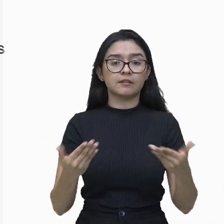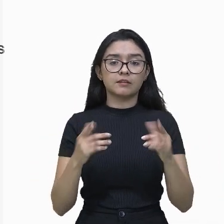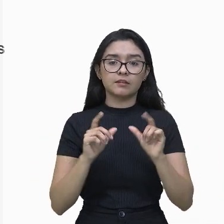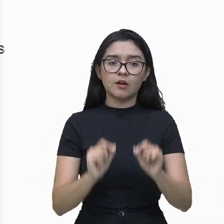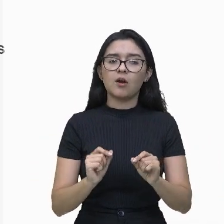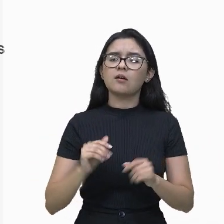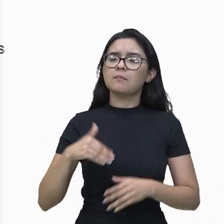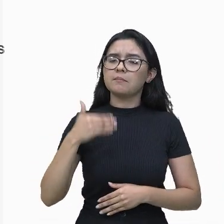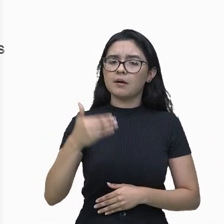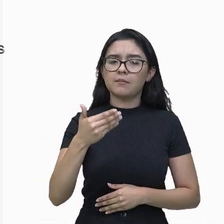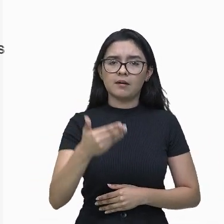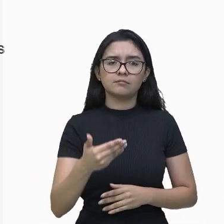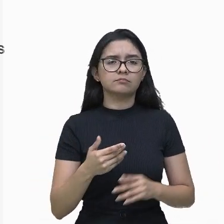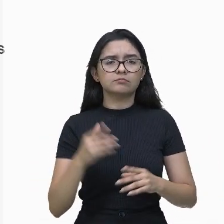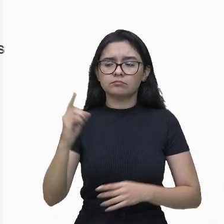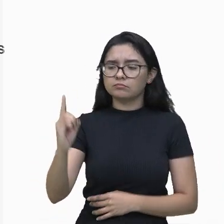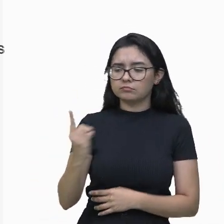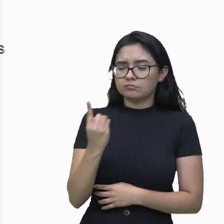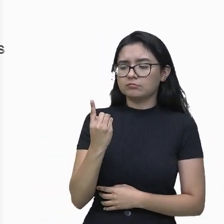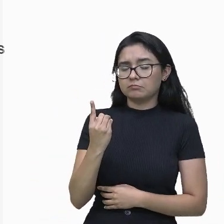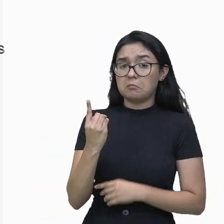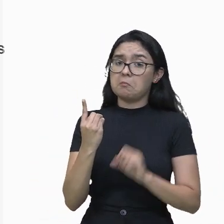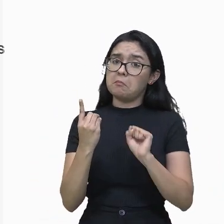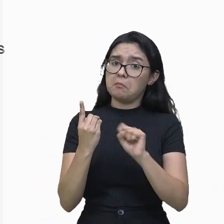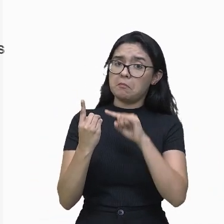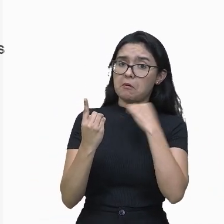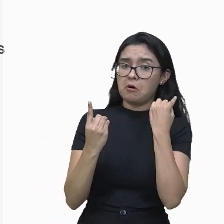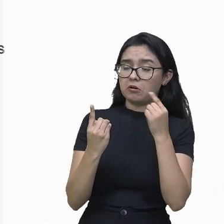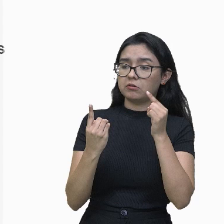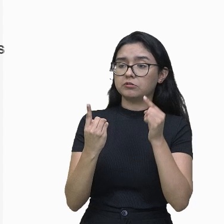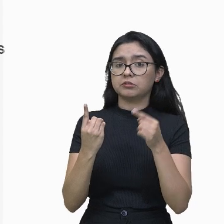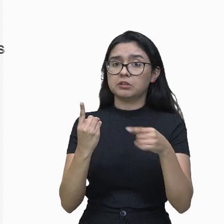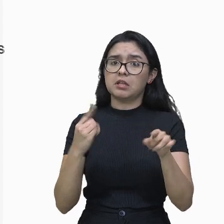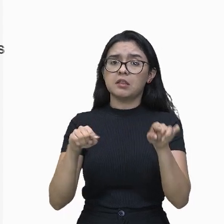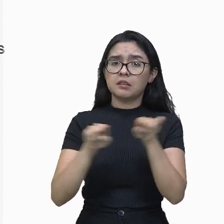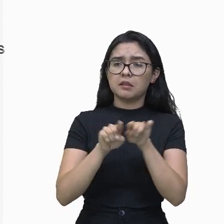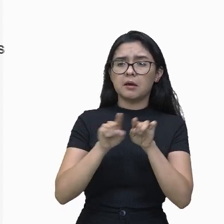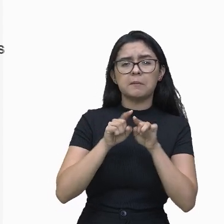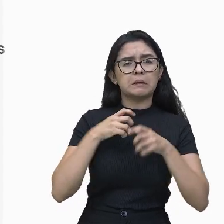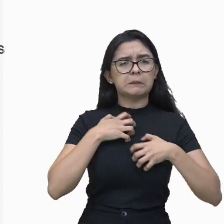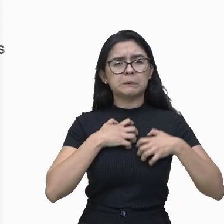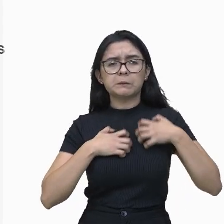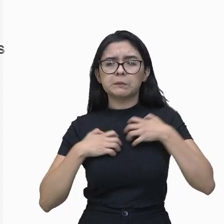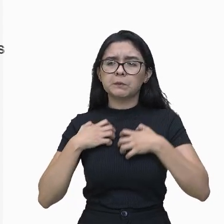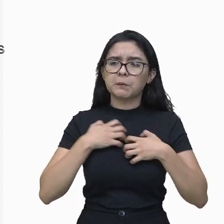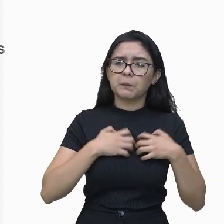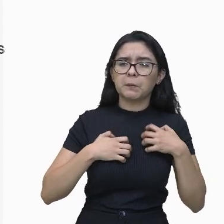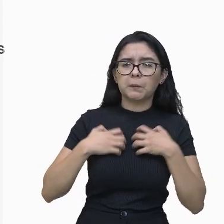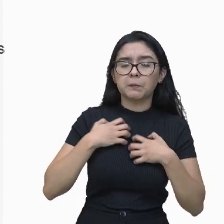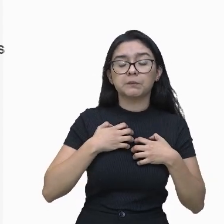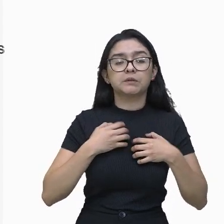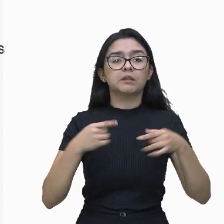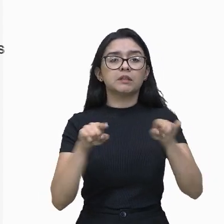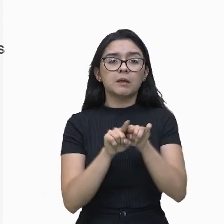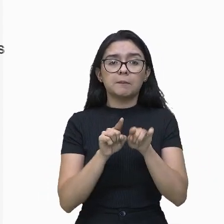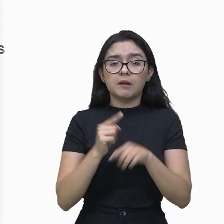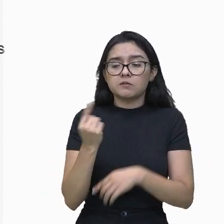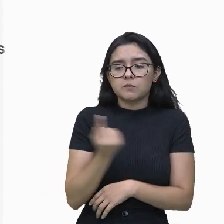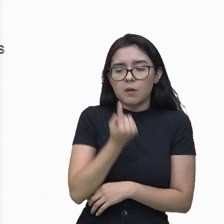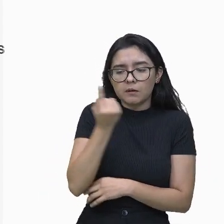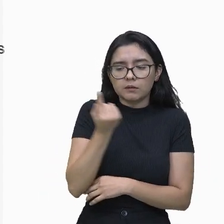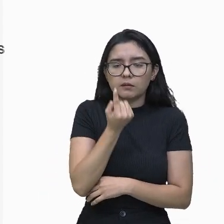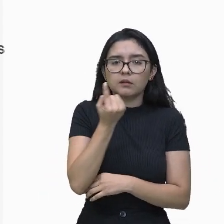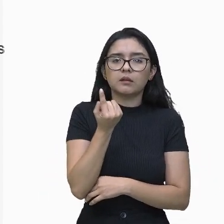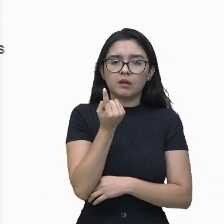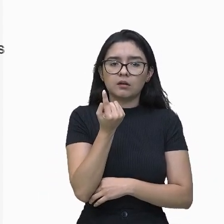tarde me procure quem sabe a morte angústia de quem vive quem sabe a solidão